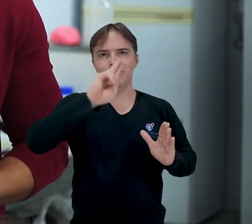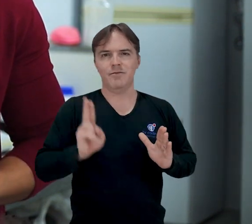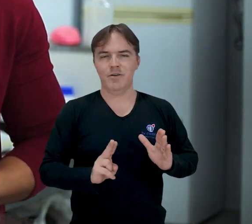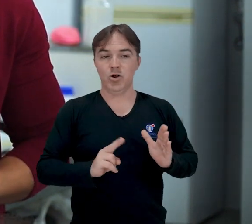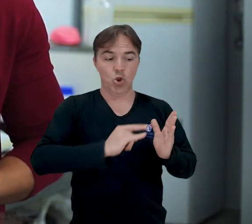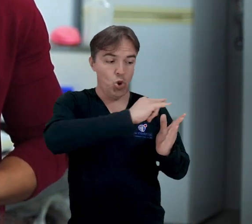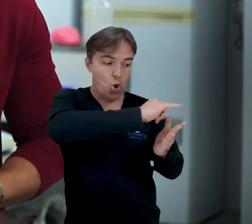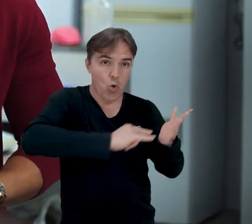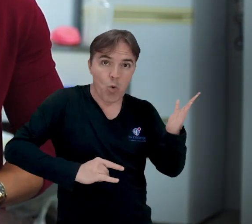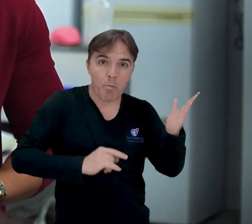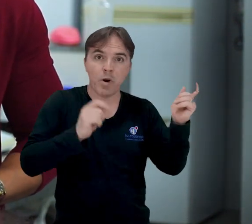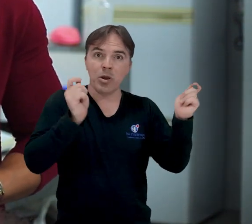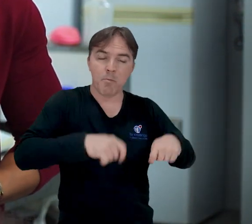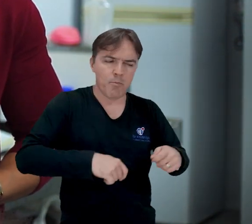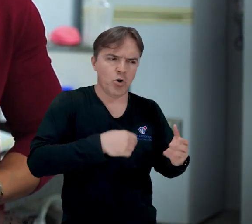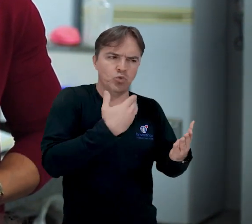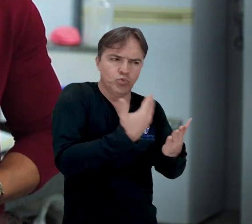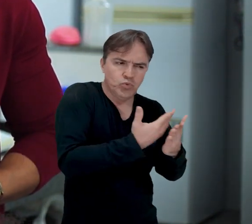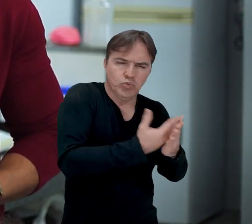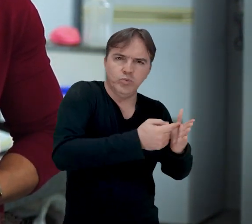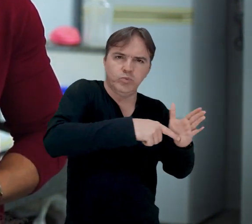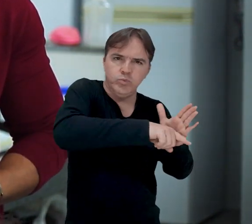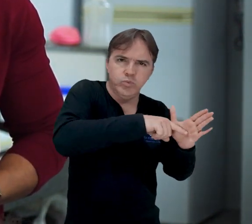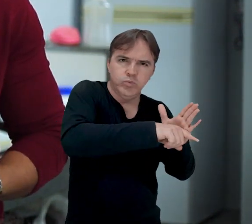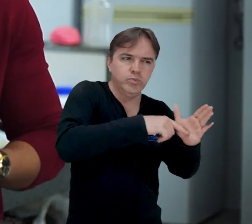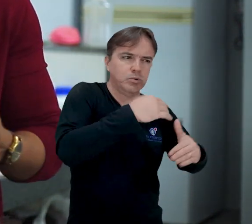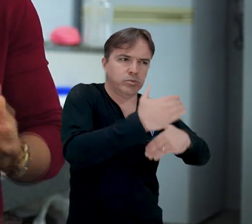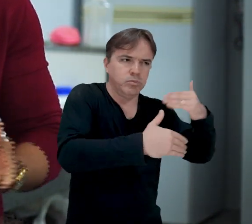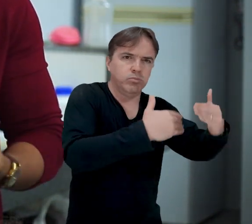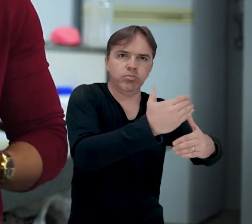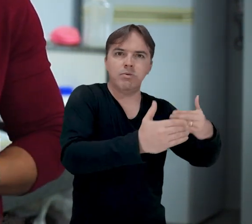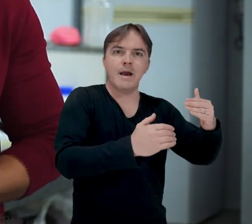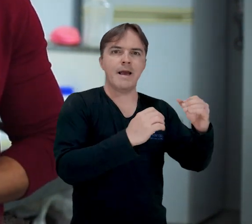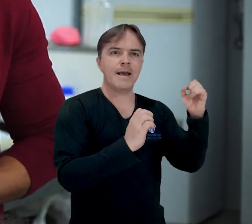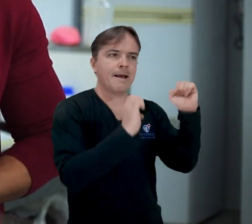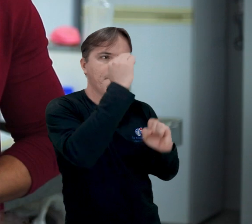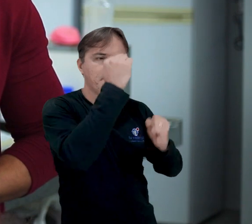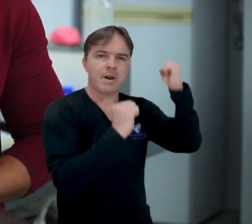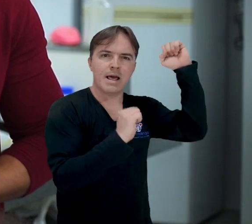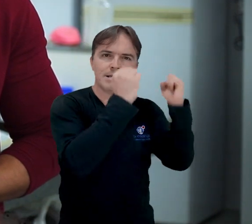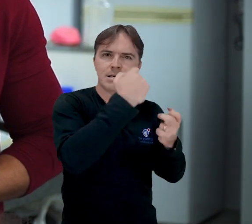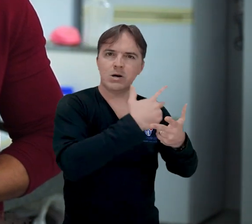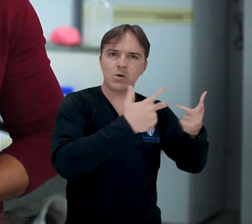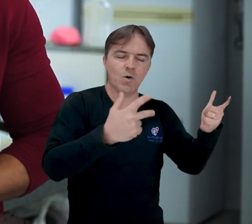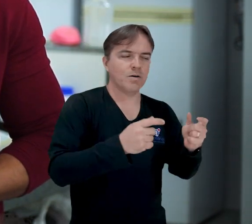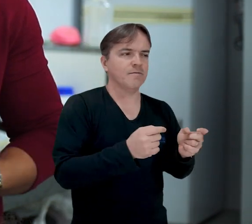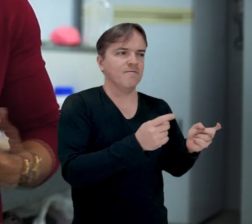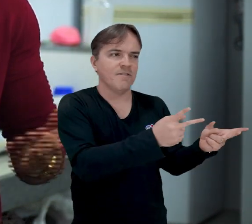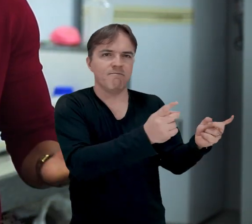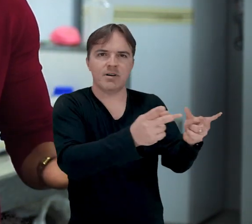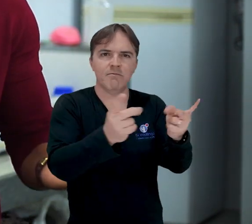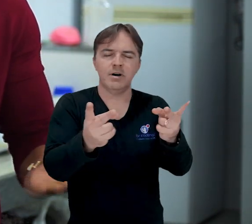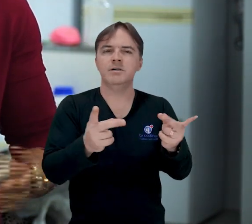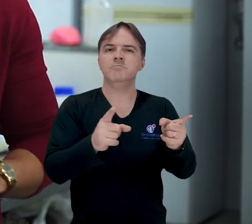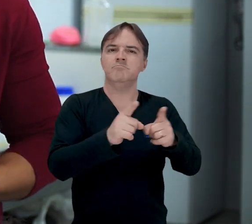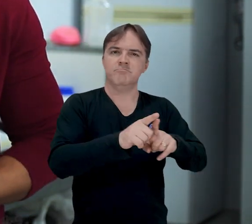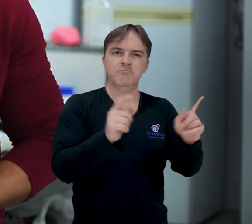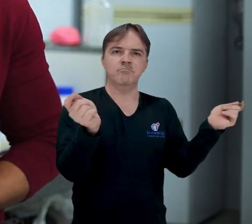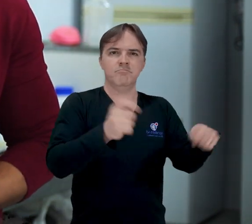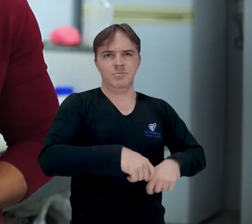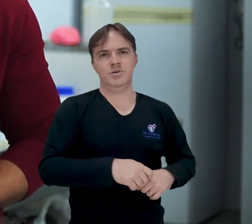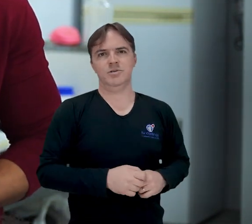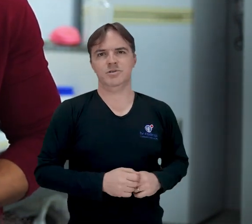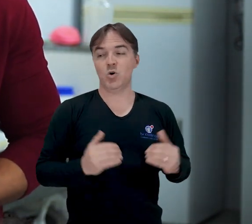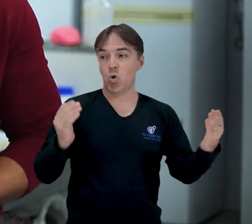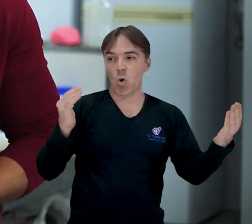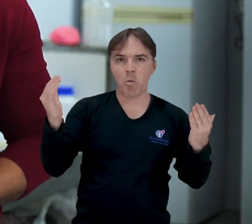os pesquisadores podem levar a inovação para a indústria e oferecer alternativas ecológicas em comparação com os